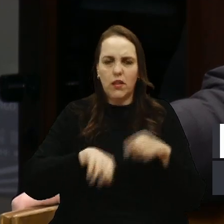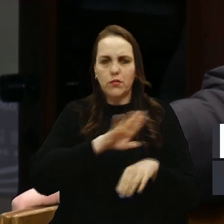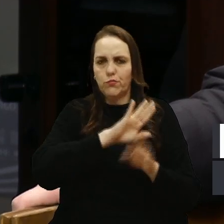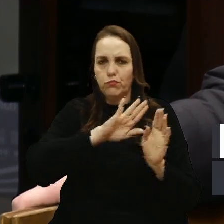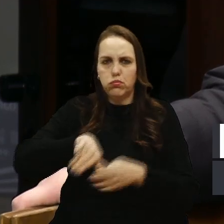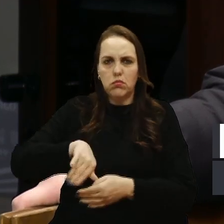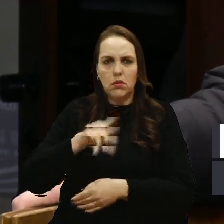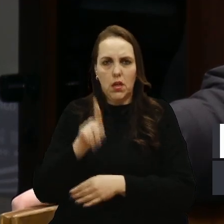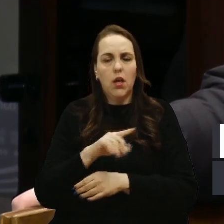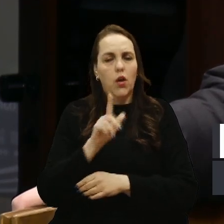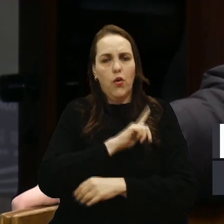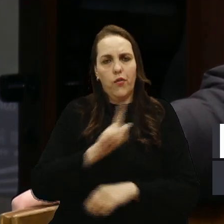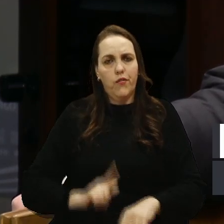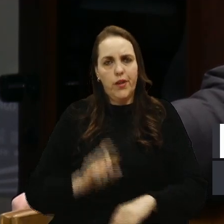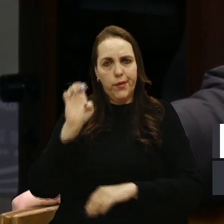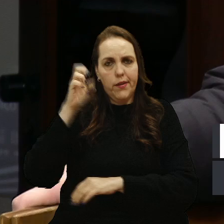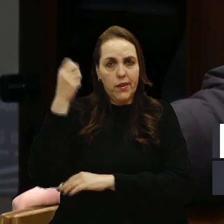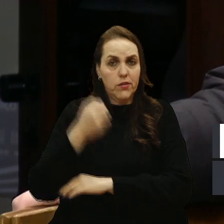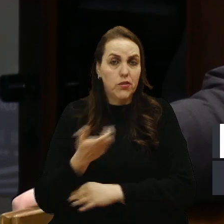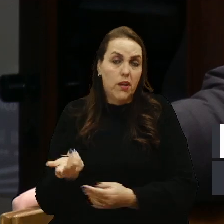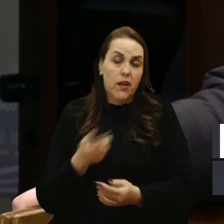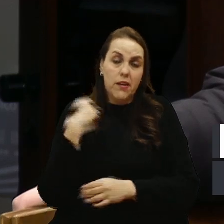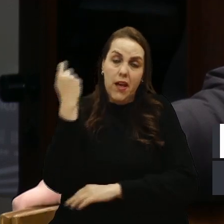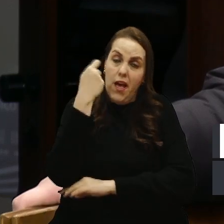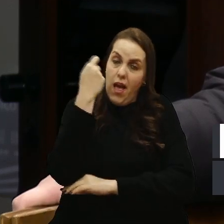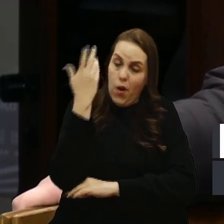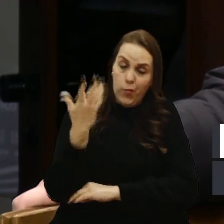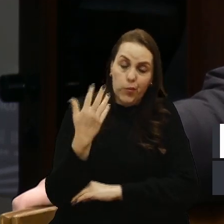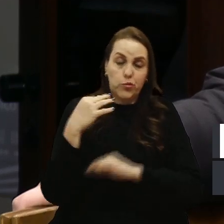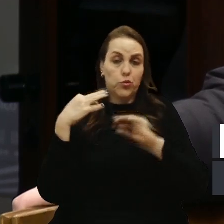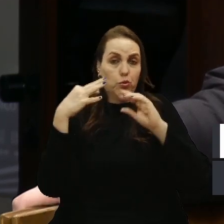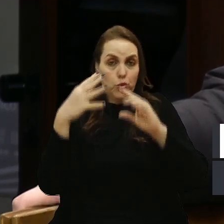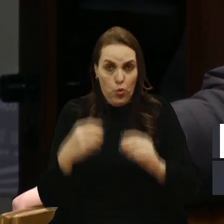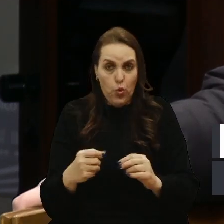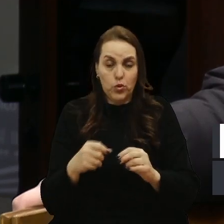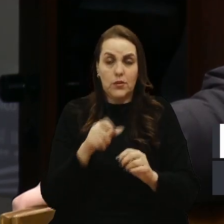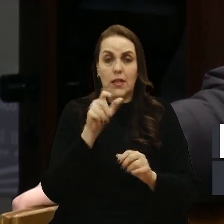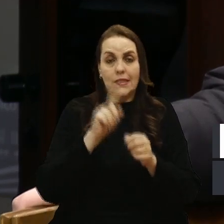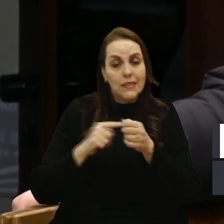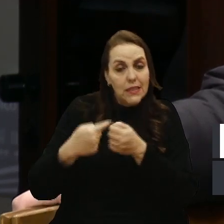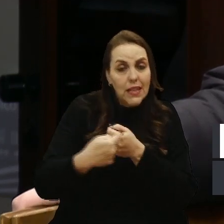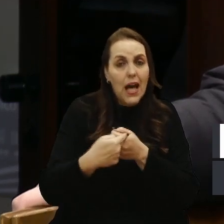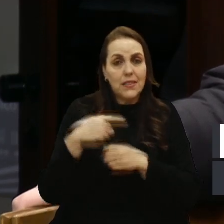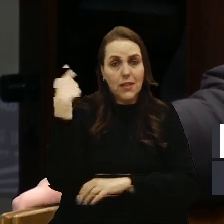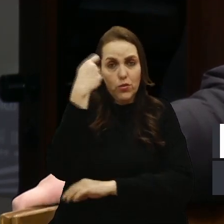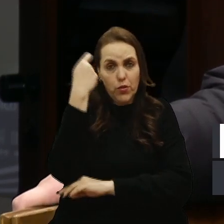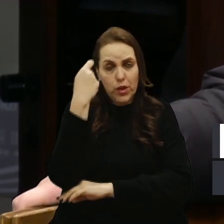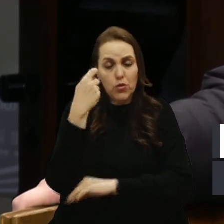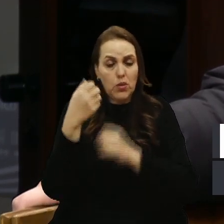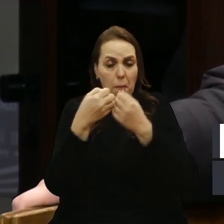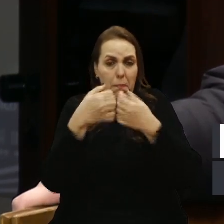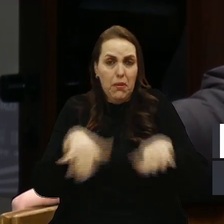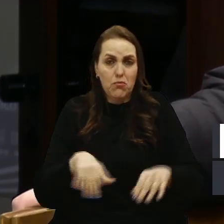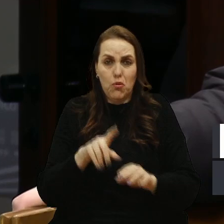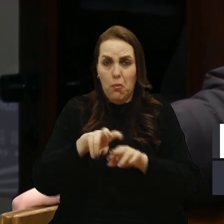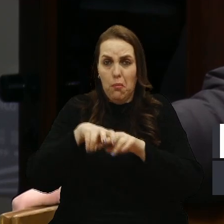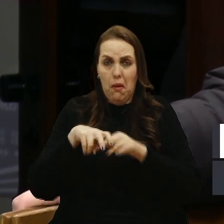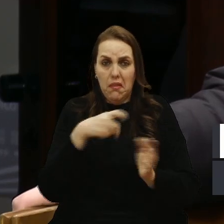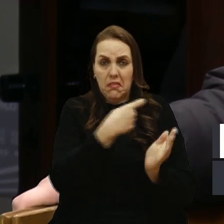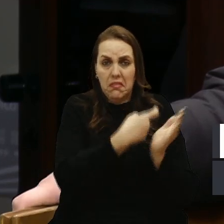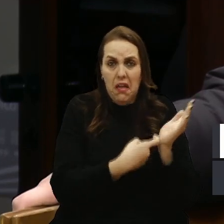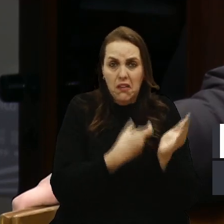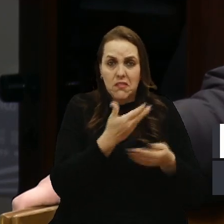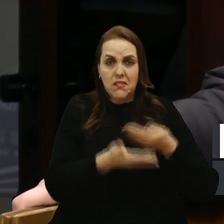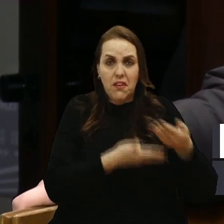Eduardo Leite e os gaúchos, os municípios gaúchos não vão ser prejudicados por uma taxa de